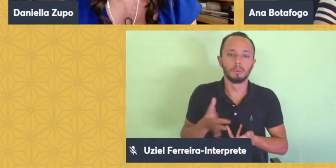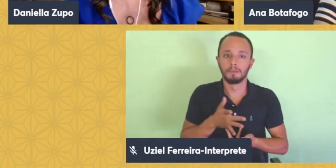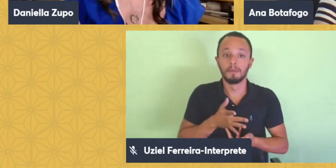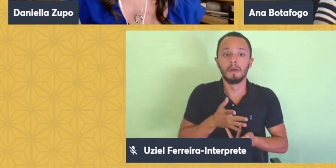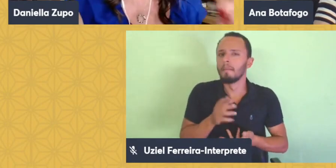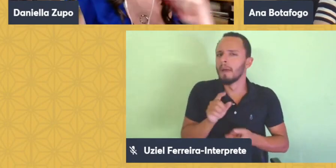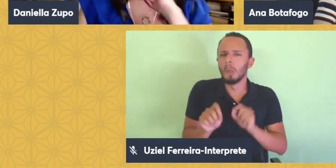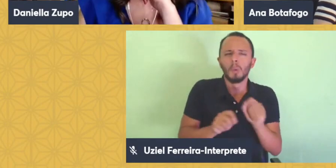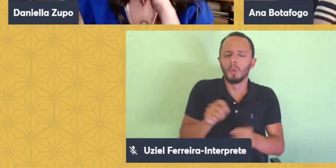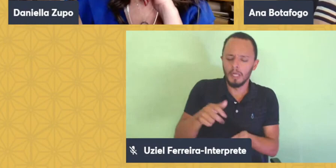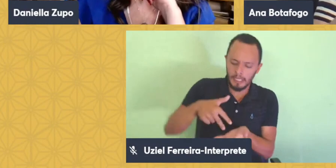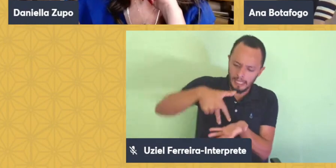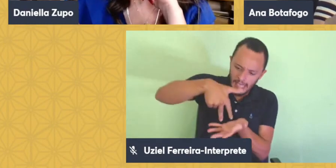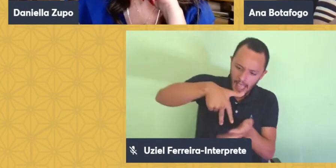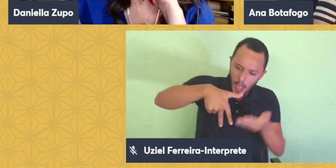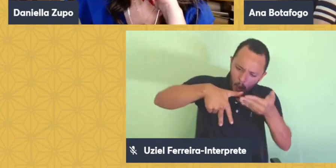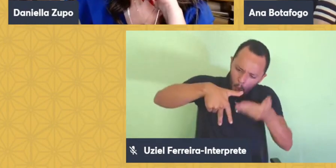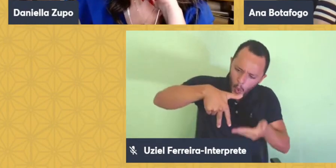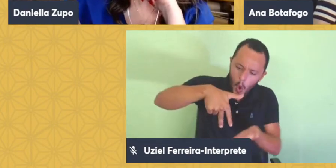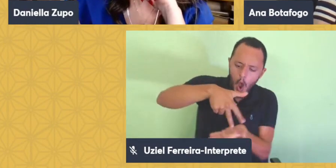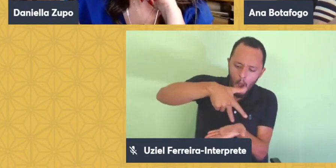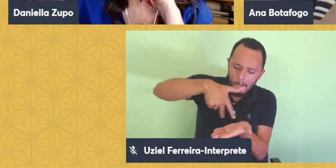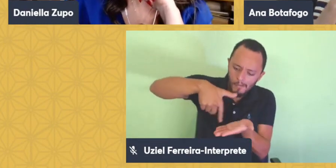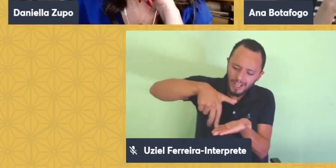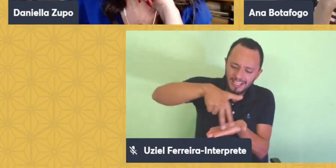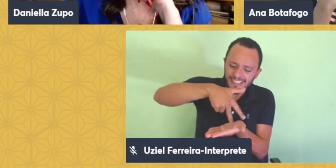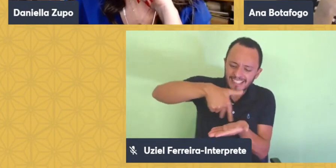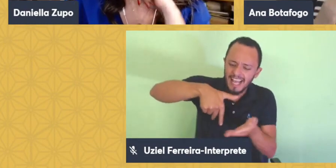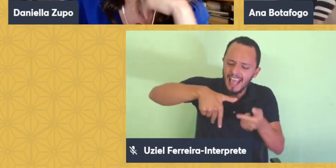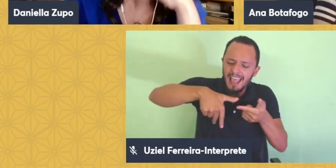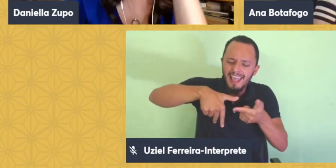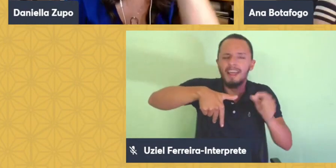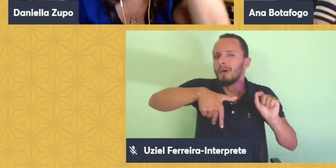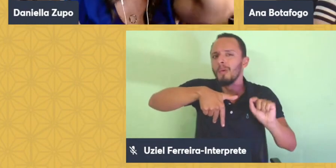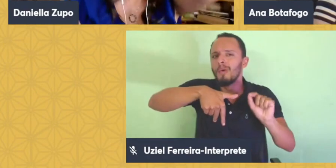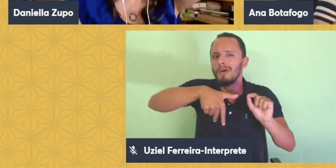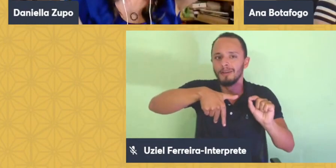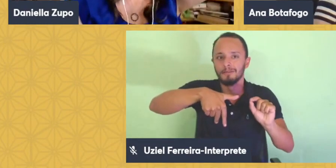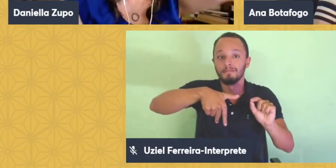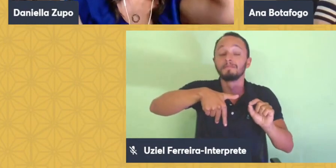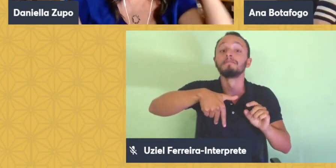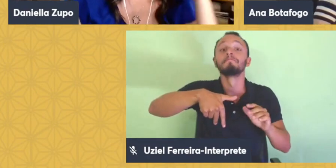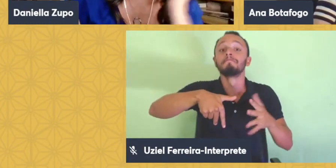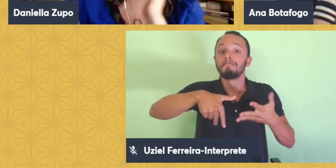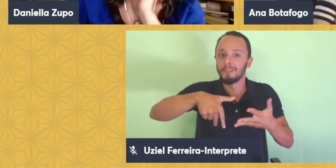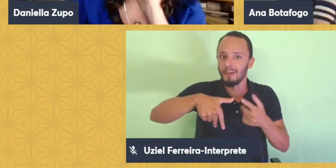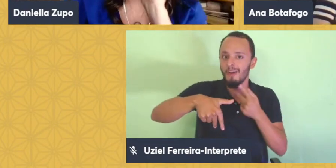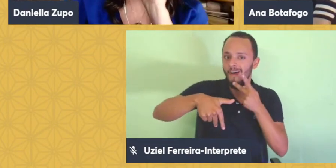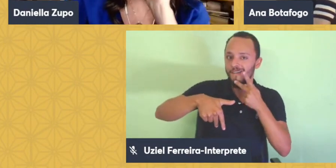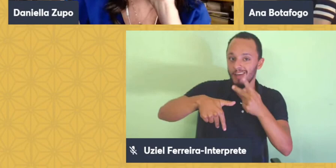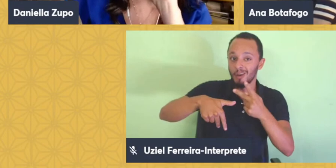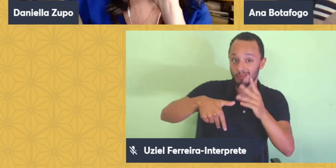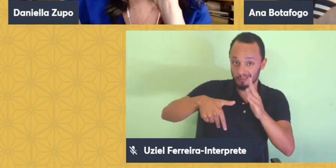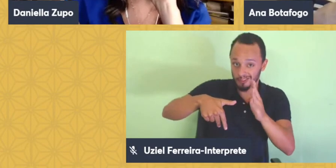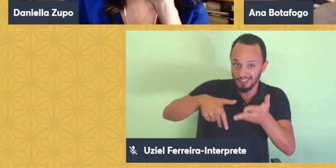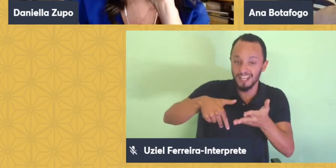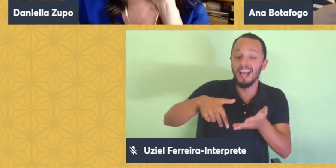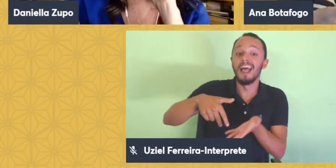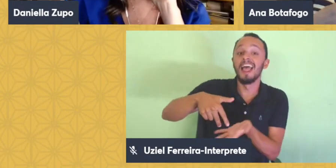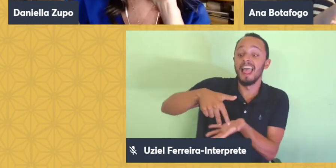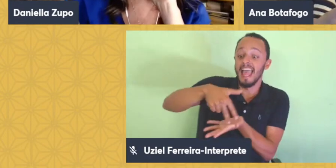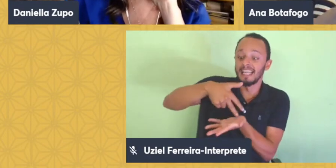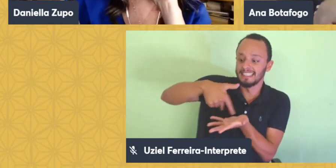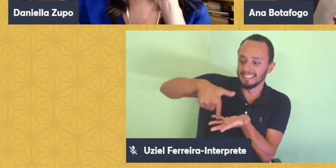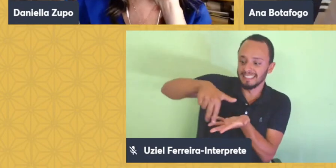que dança Ana bom como você falou é a manifestação artística a dança é a